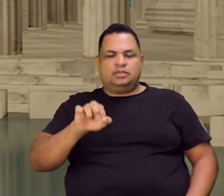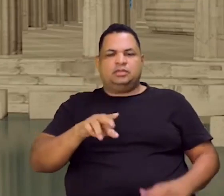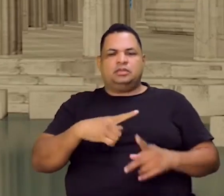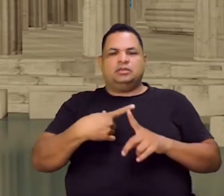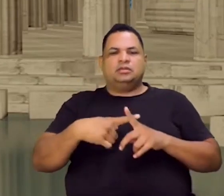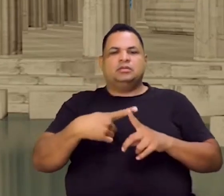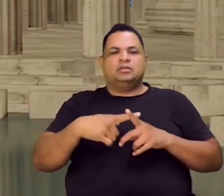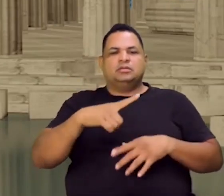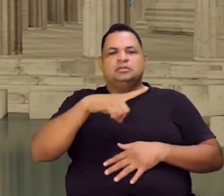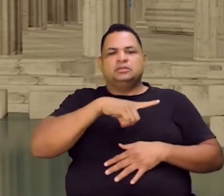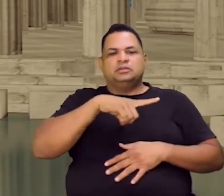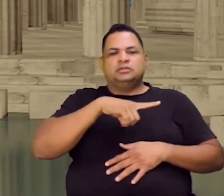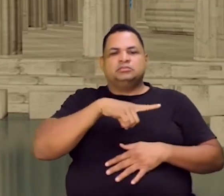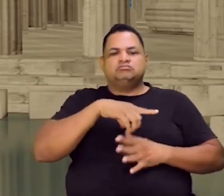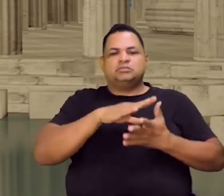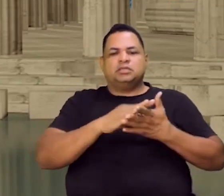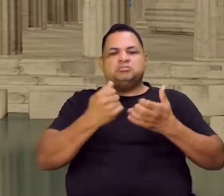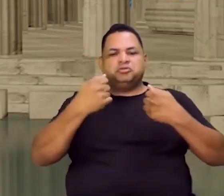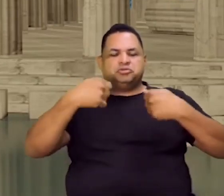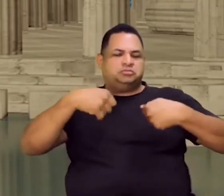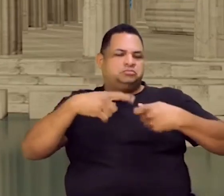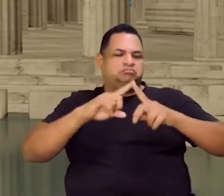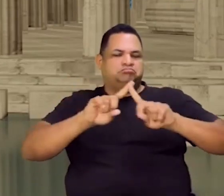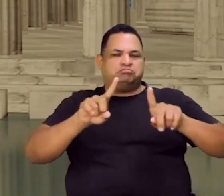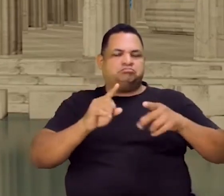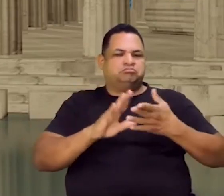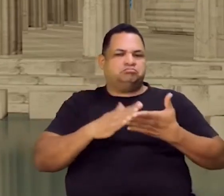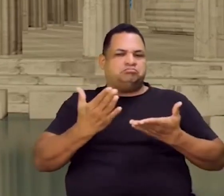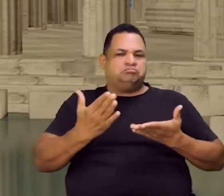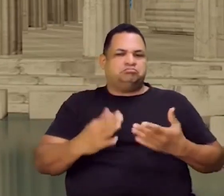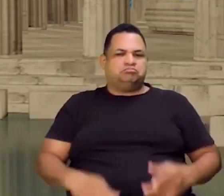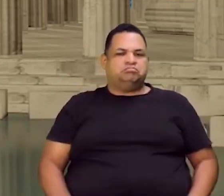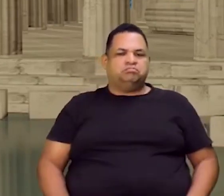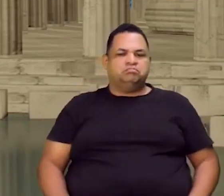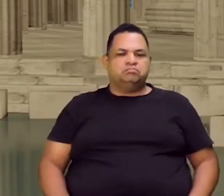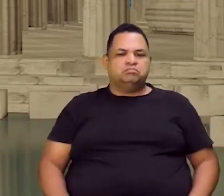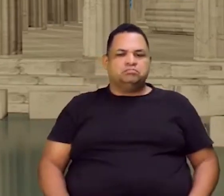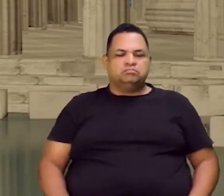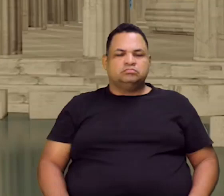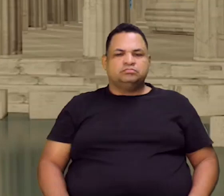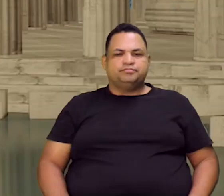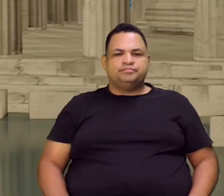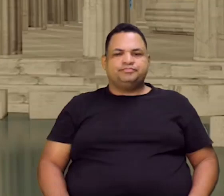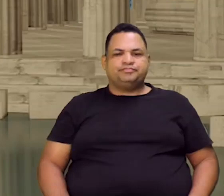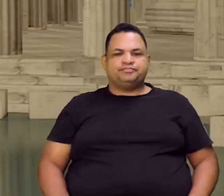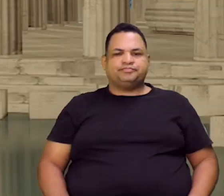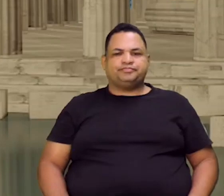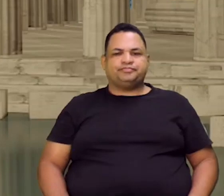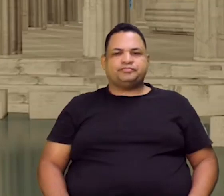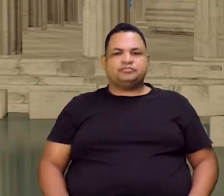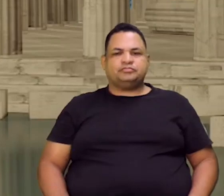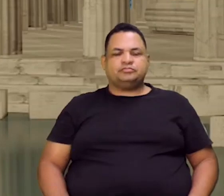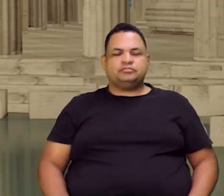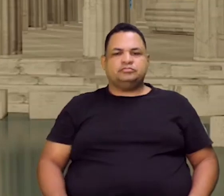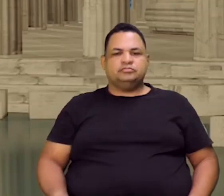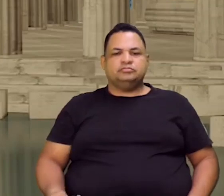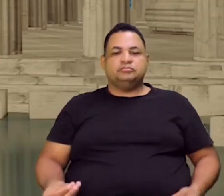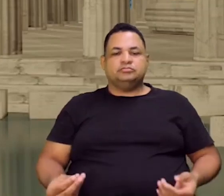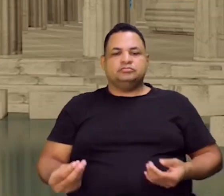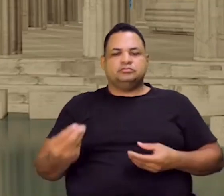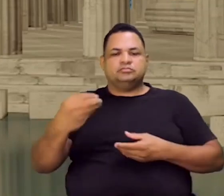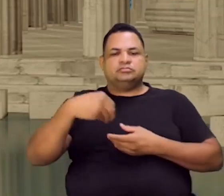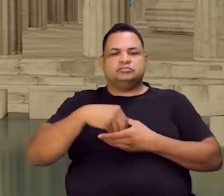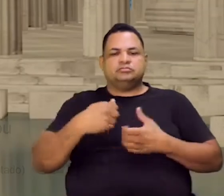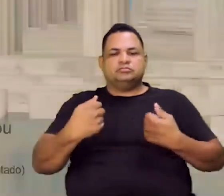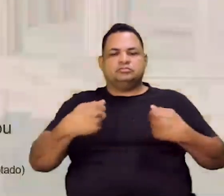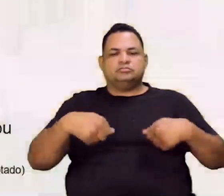porque ainda existem cogitações, mas nada que vai ao desencontro, né, daquilo que está posto. Nessa perspectiva, ok?